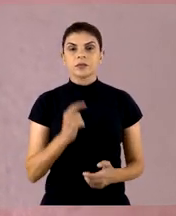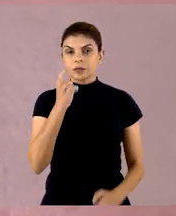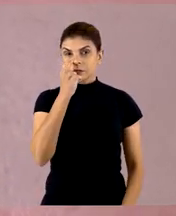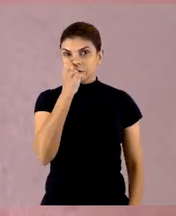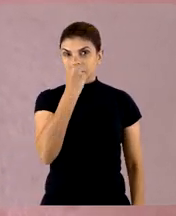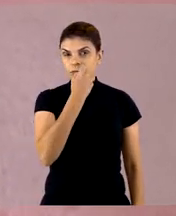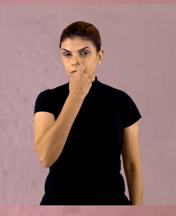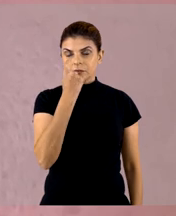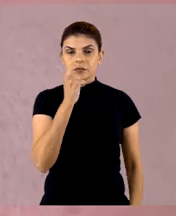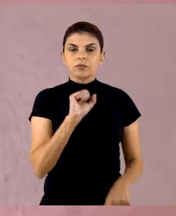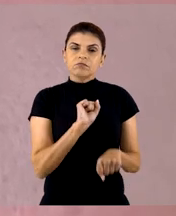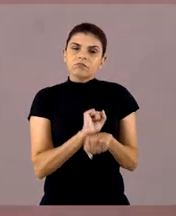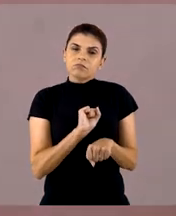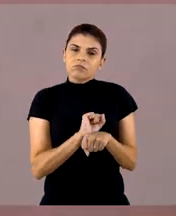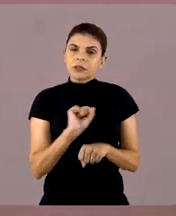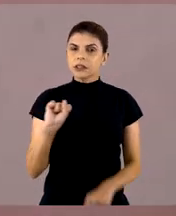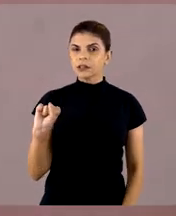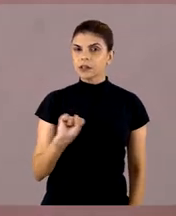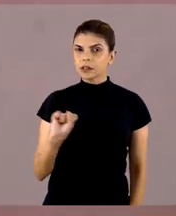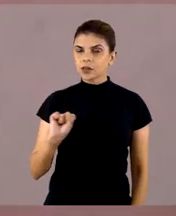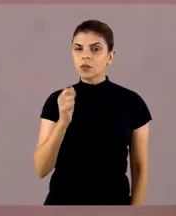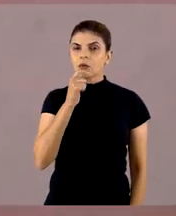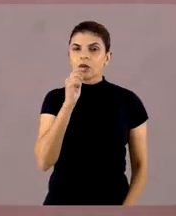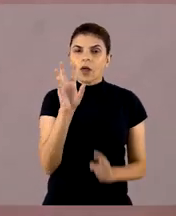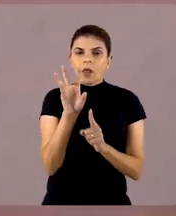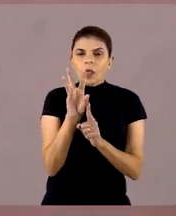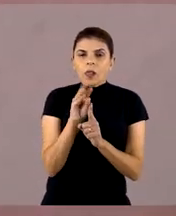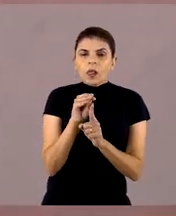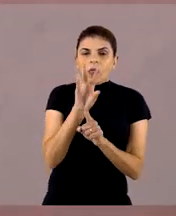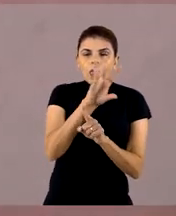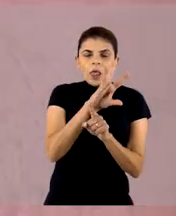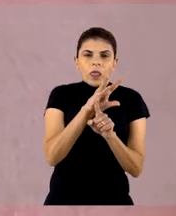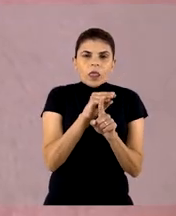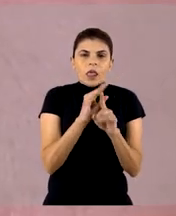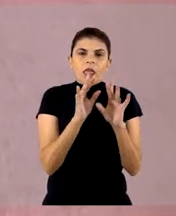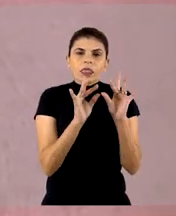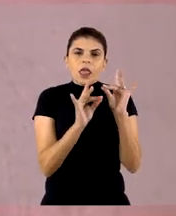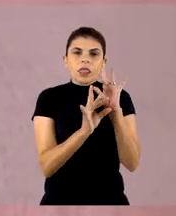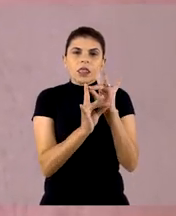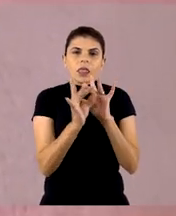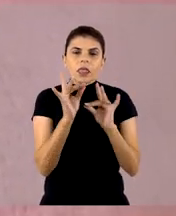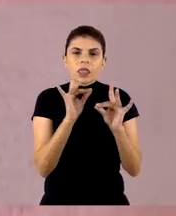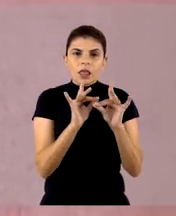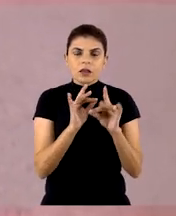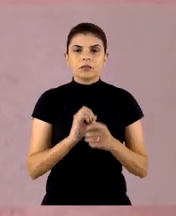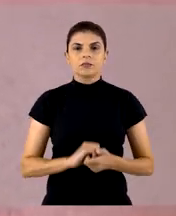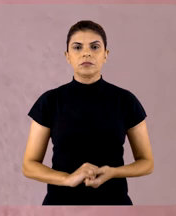Mantenha o swab no orifício nasal por alguns segundos para absorver as secreções antes de retirá-lo.